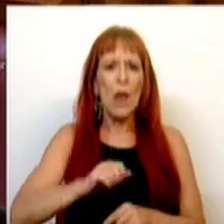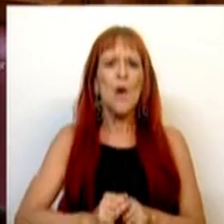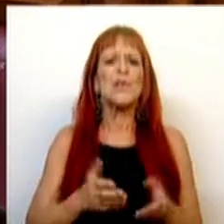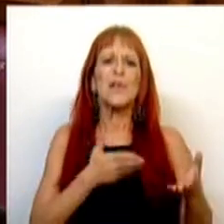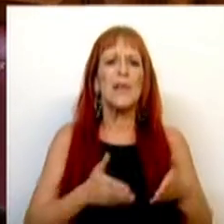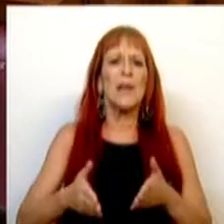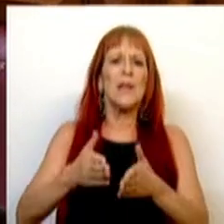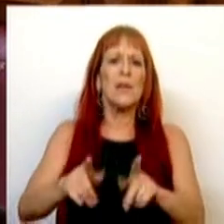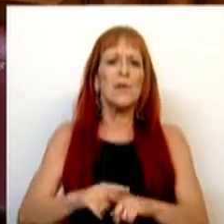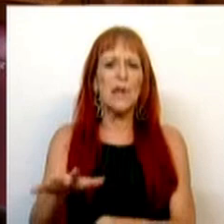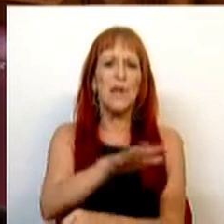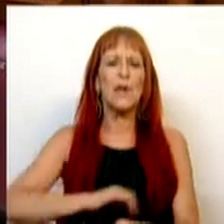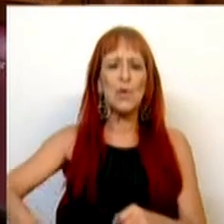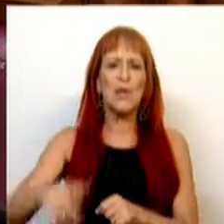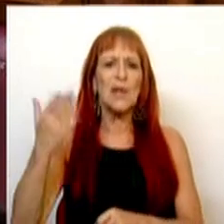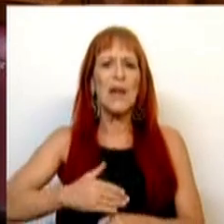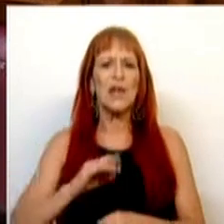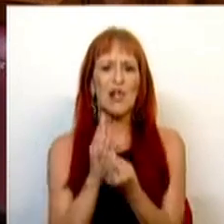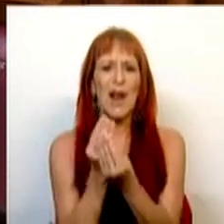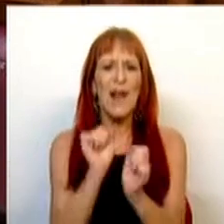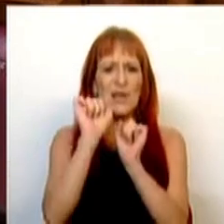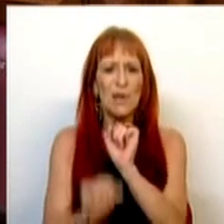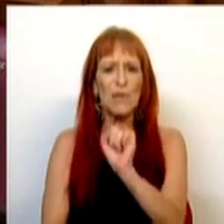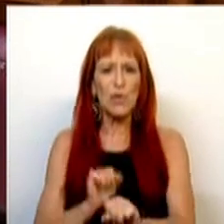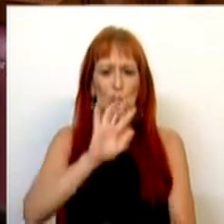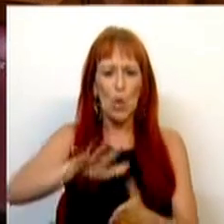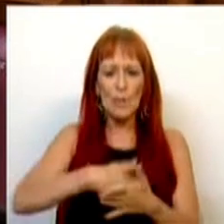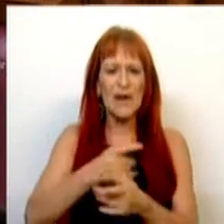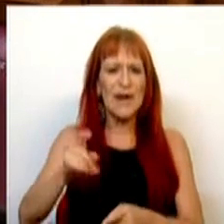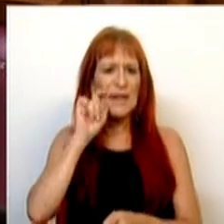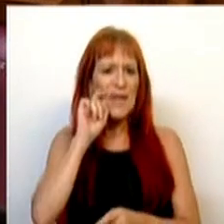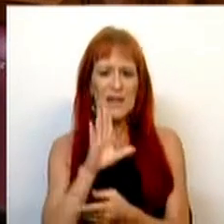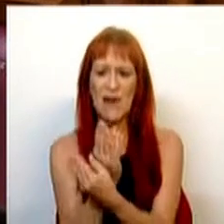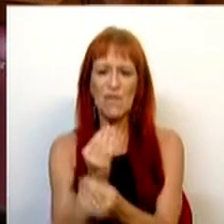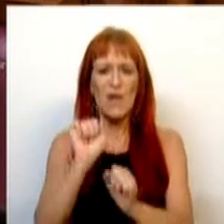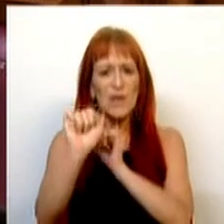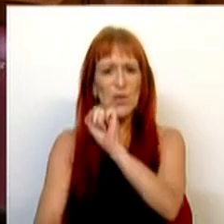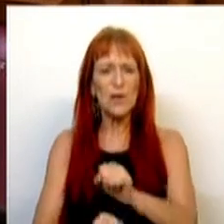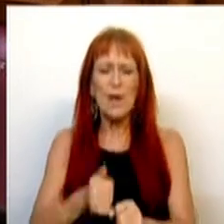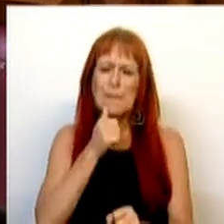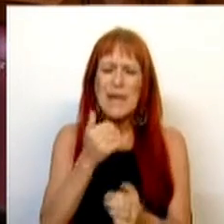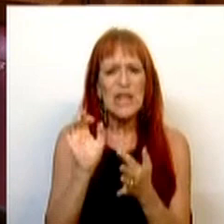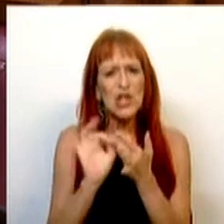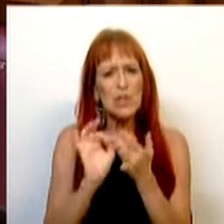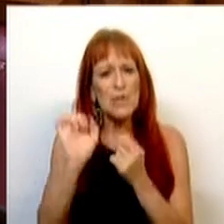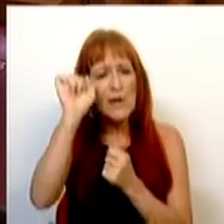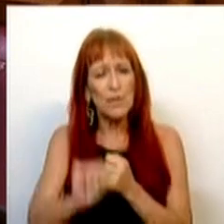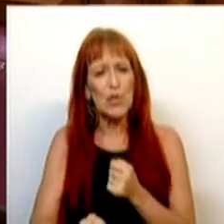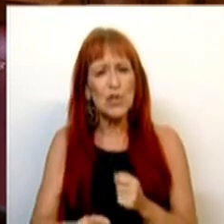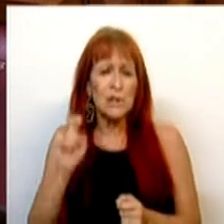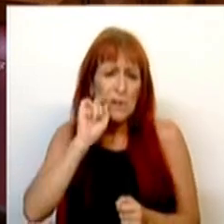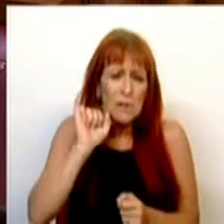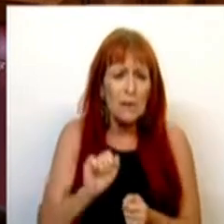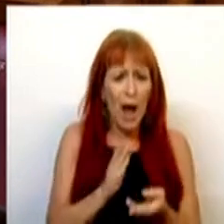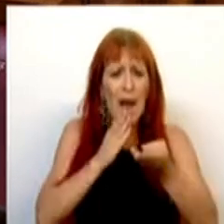da Estratégia Nacional para os Direitos de Crianças e do Plano de Garantia para a Infância, medidas específicas para